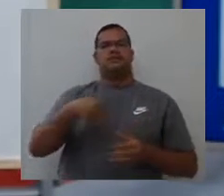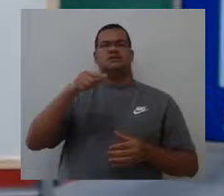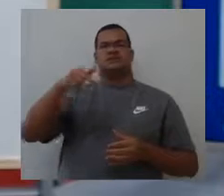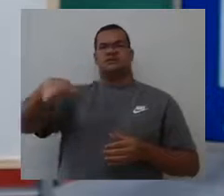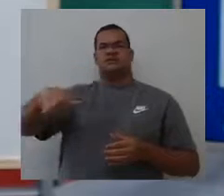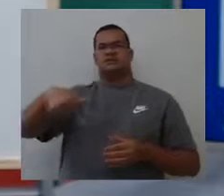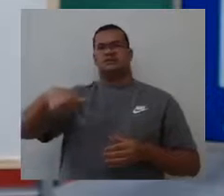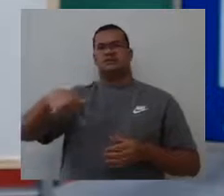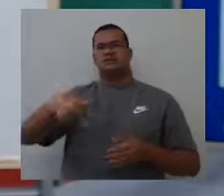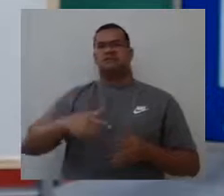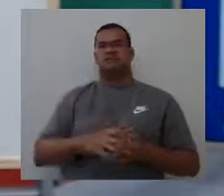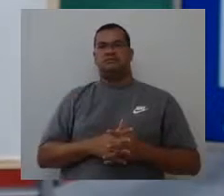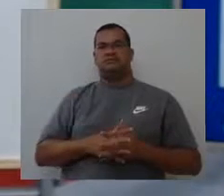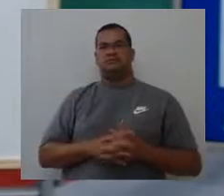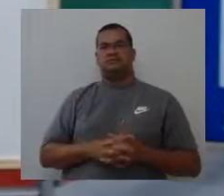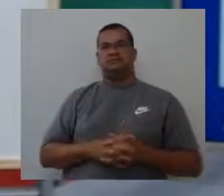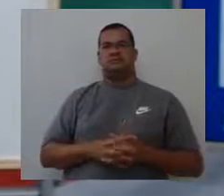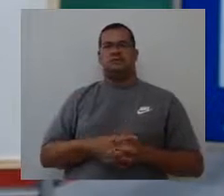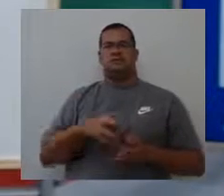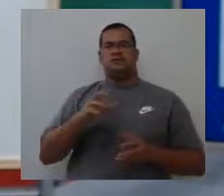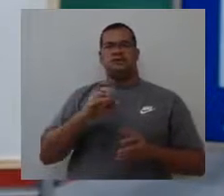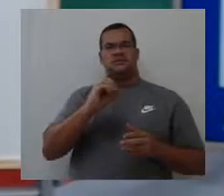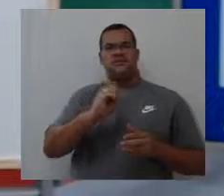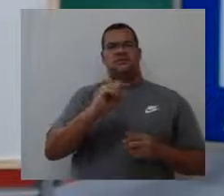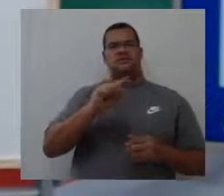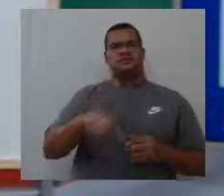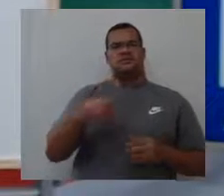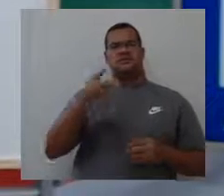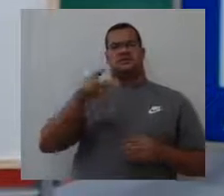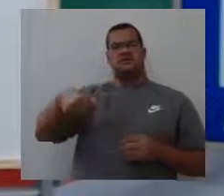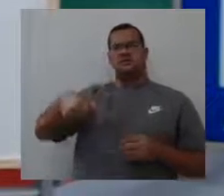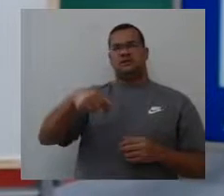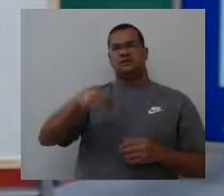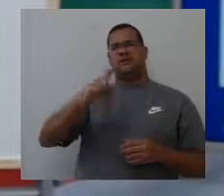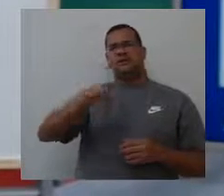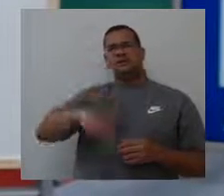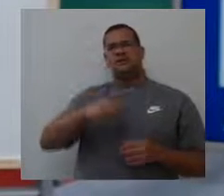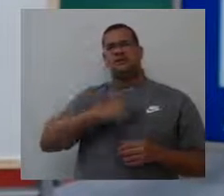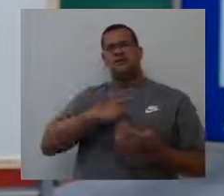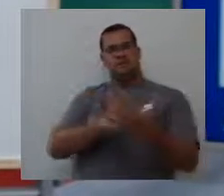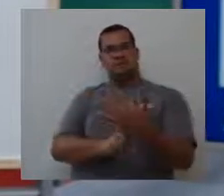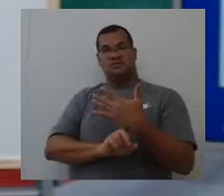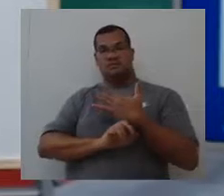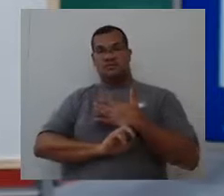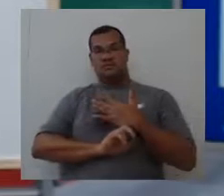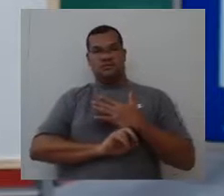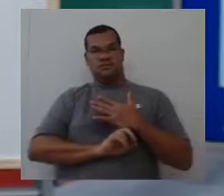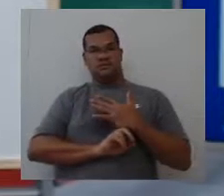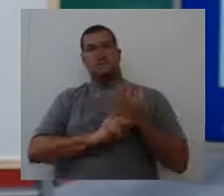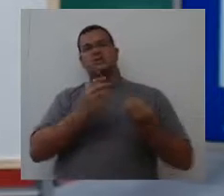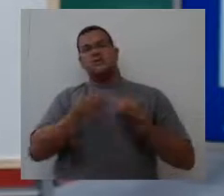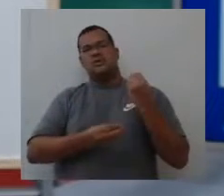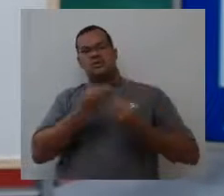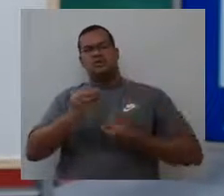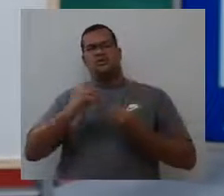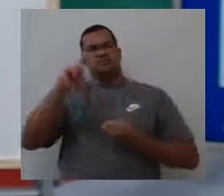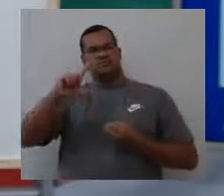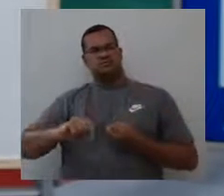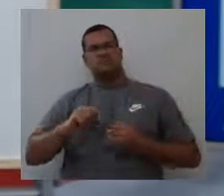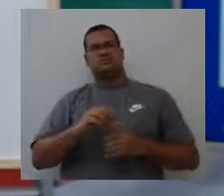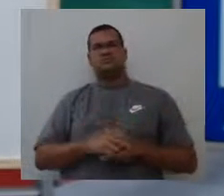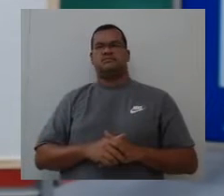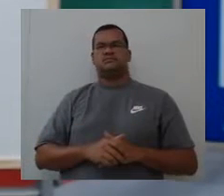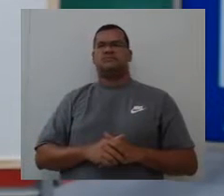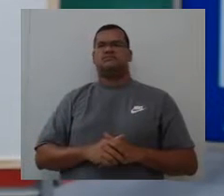0,17. Então, esse 0,17 é que é o índice que vai trazer para a gente a redução de preço.